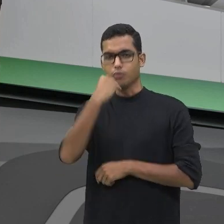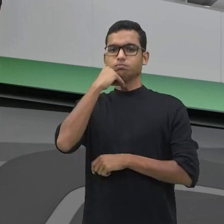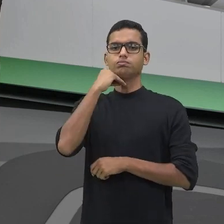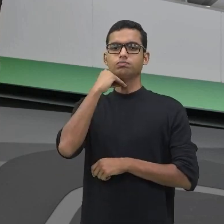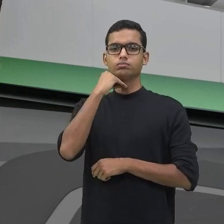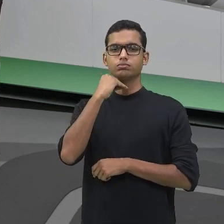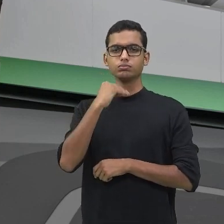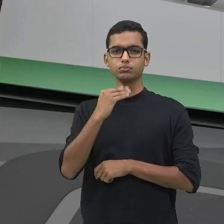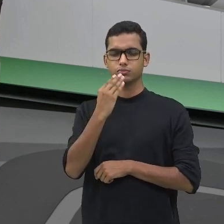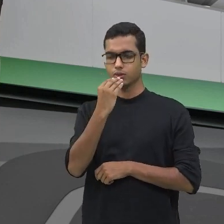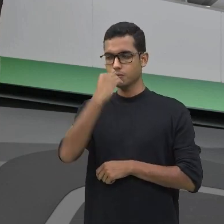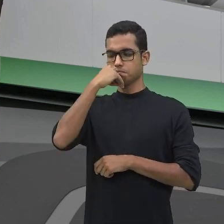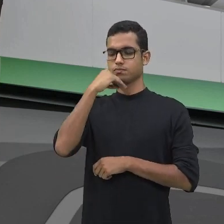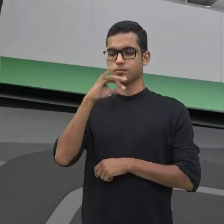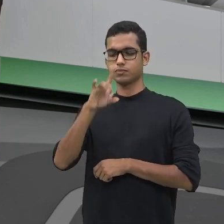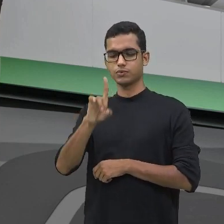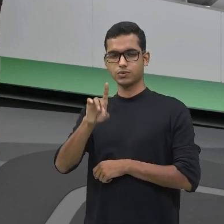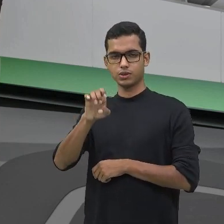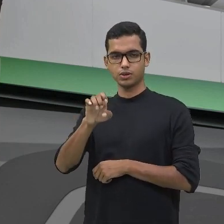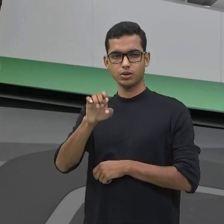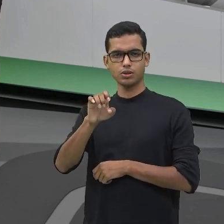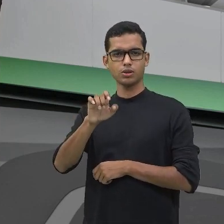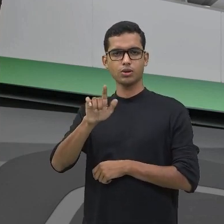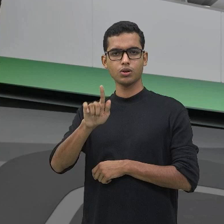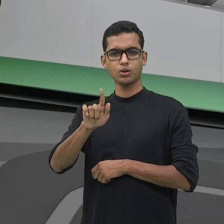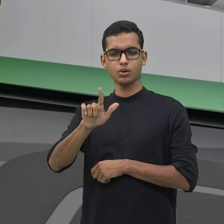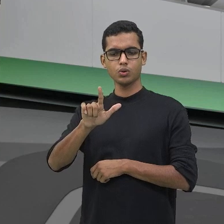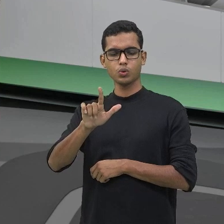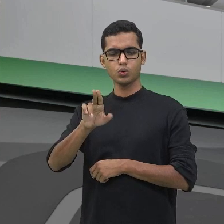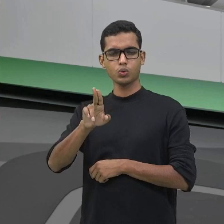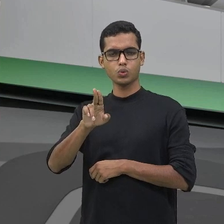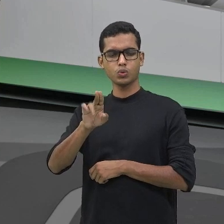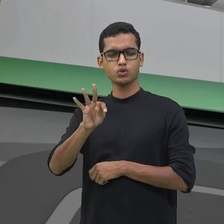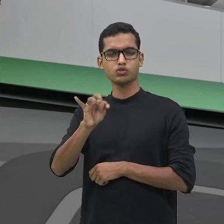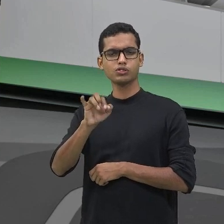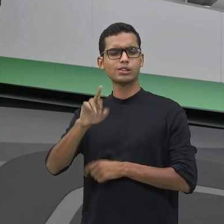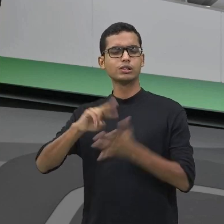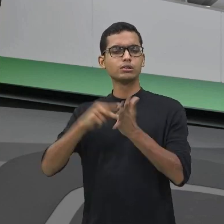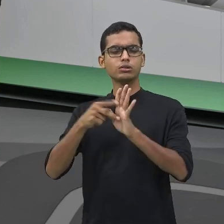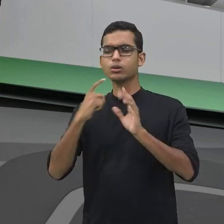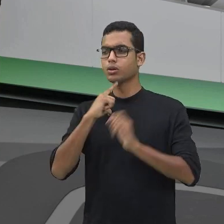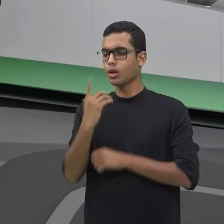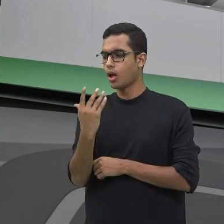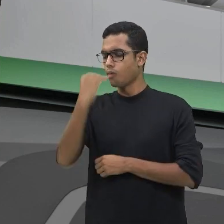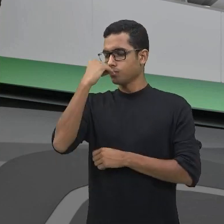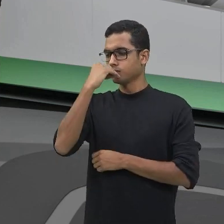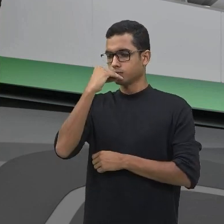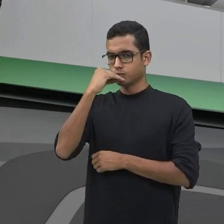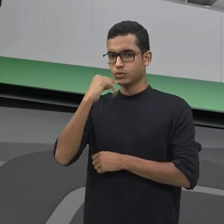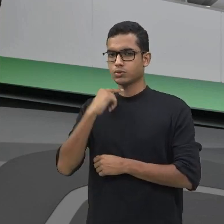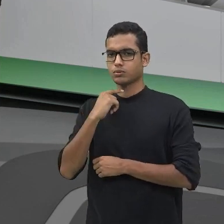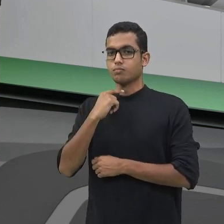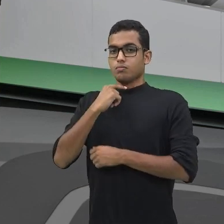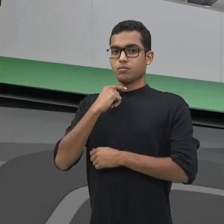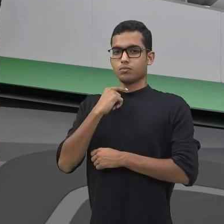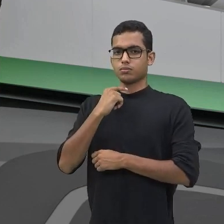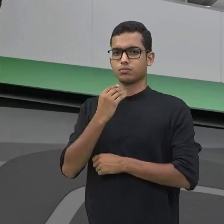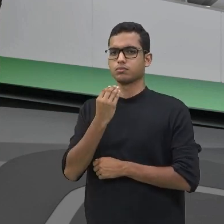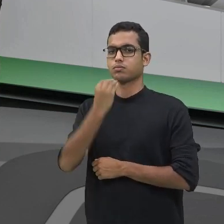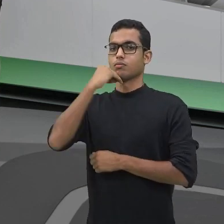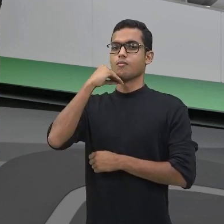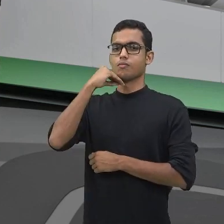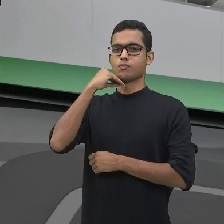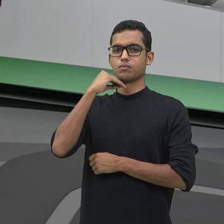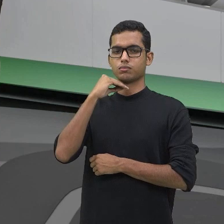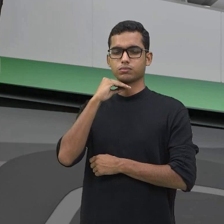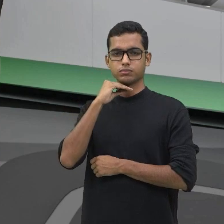fala deglutir. A faringe vai deglutir e é um movimento que eu controlo.